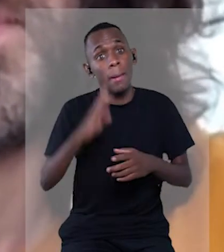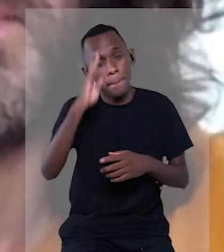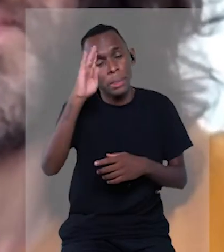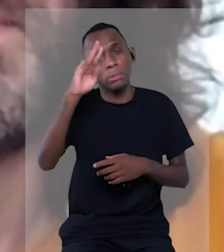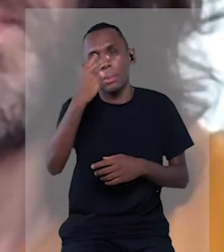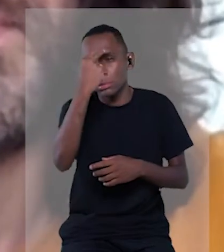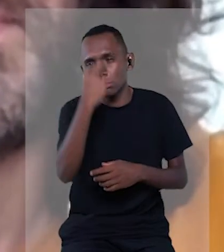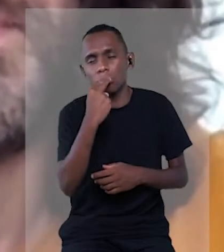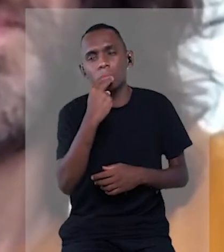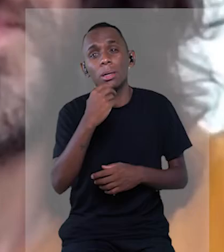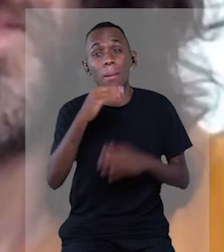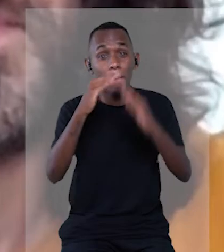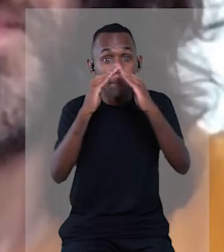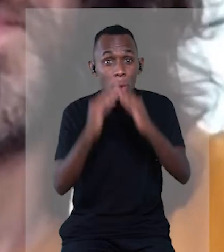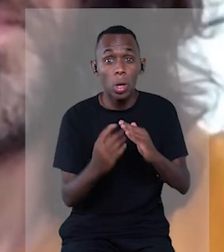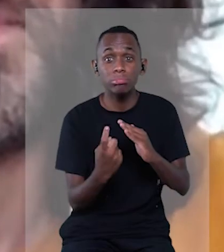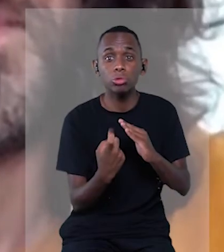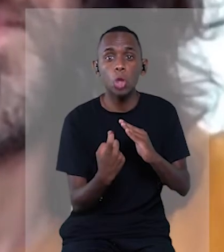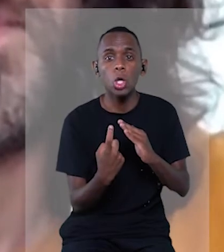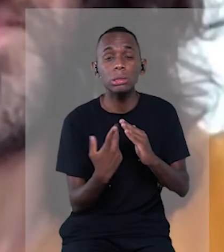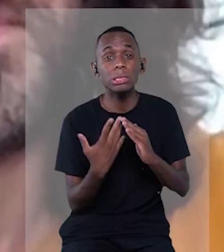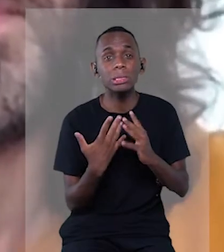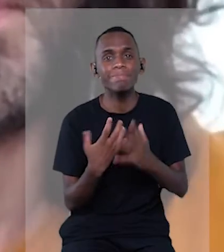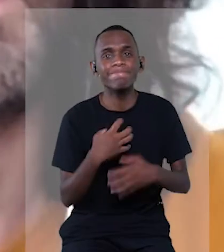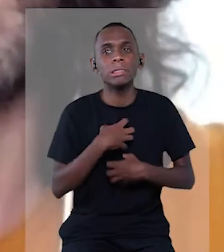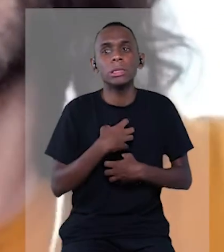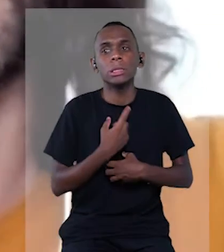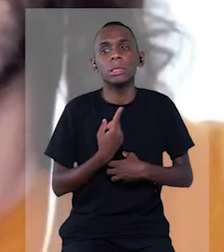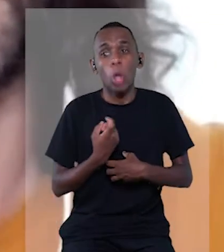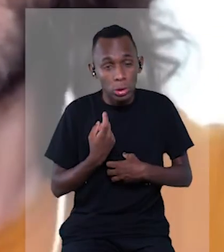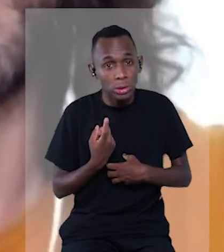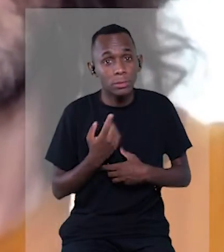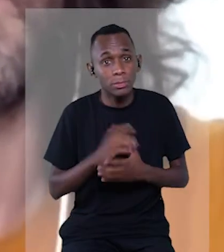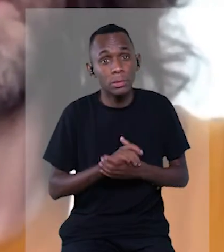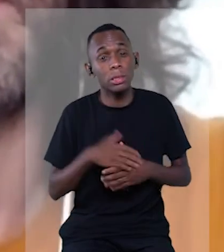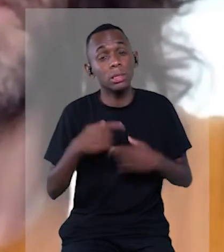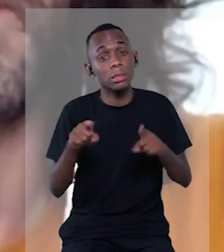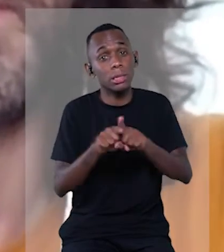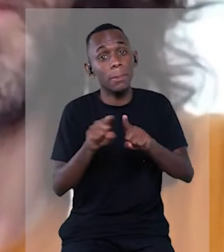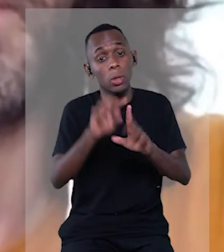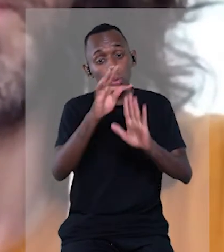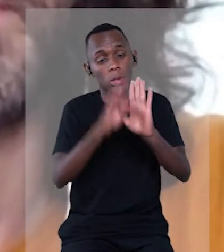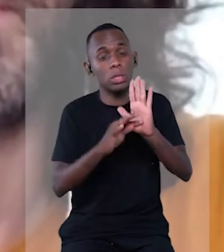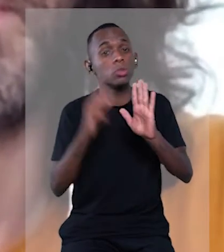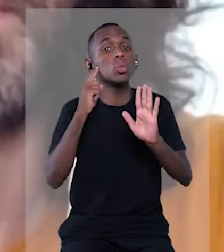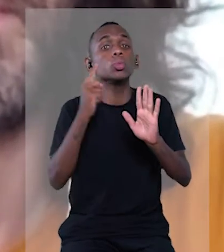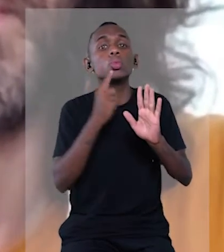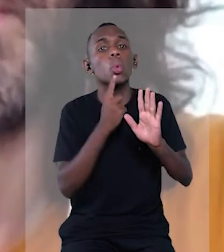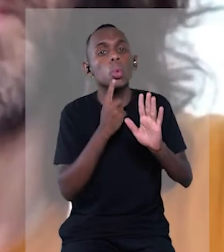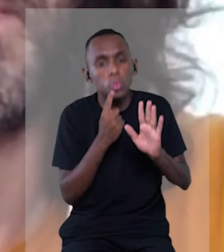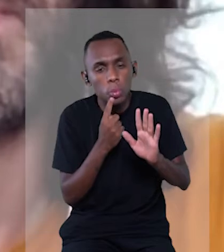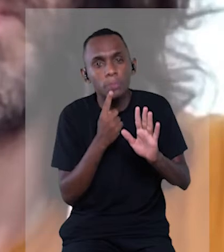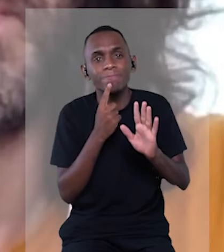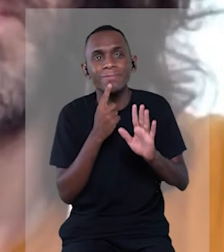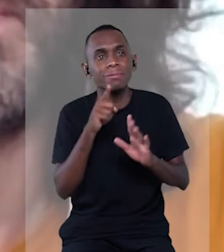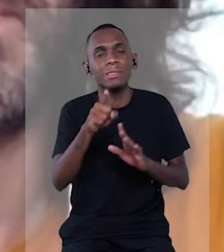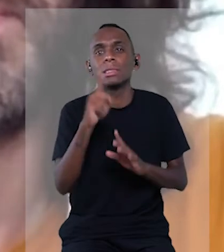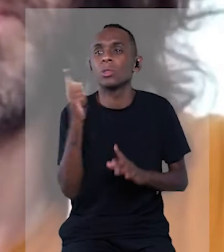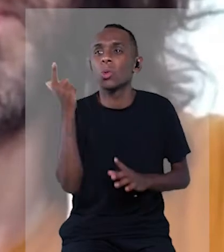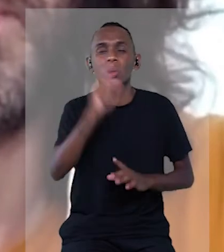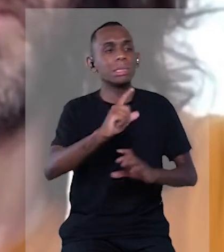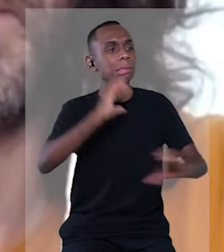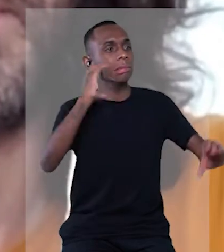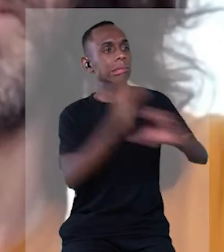Que ela principalmente, porque mora sozinha, né? Desse texto do surdo aqui, você